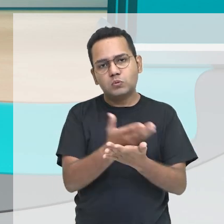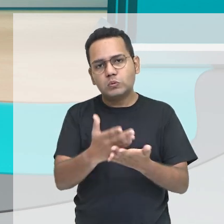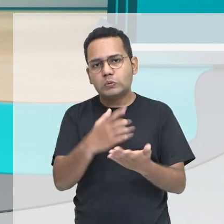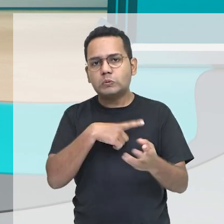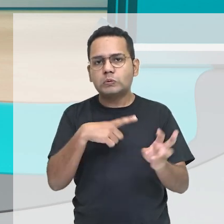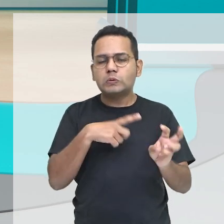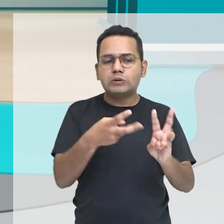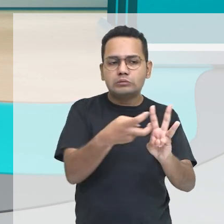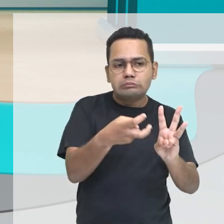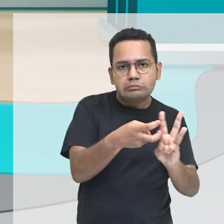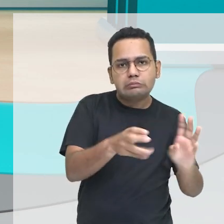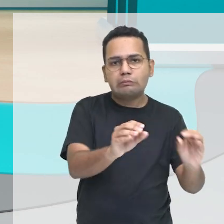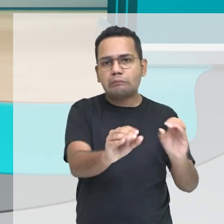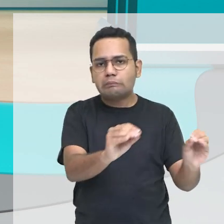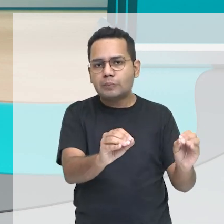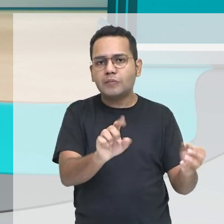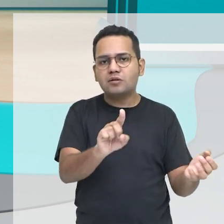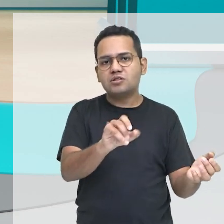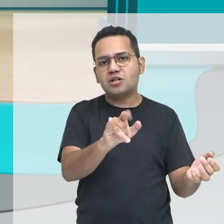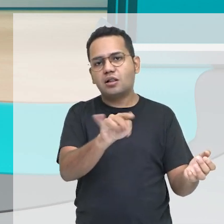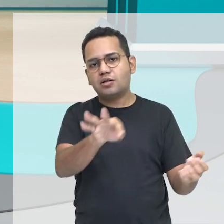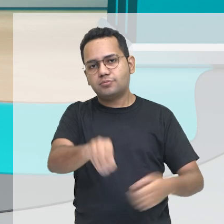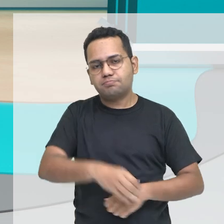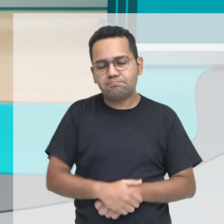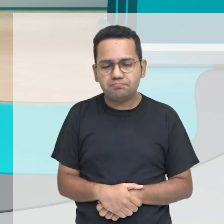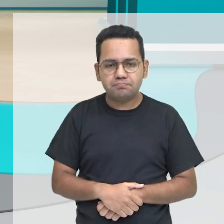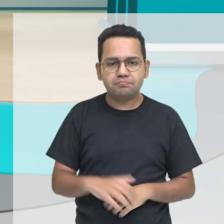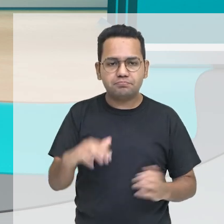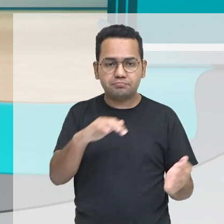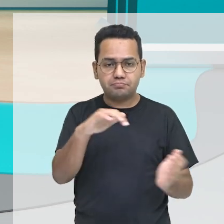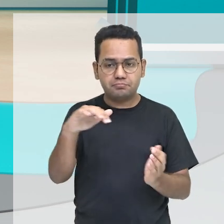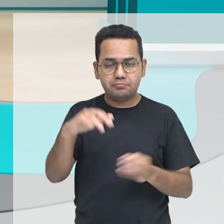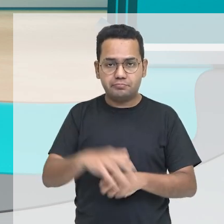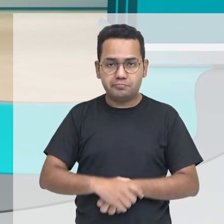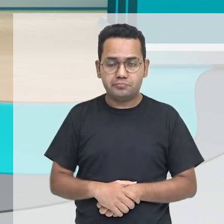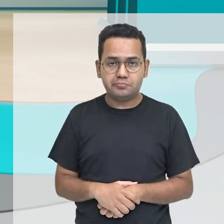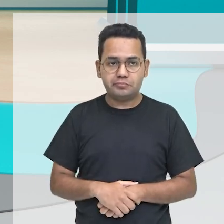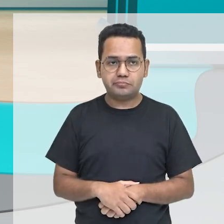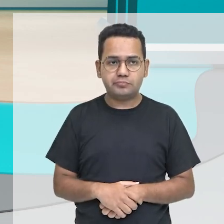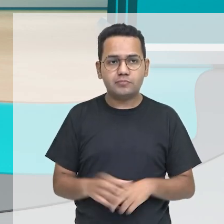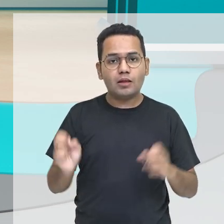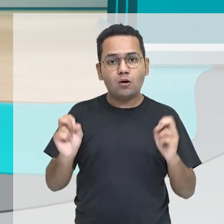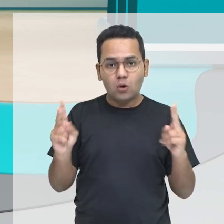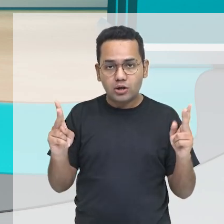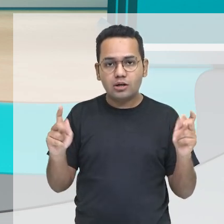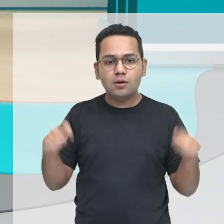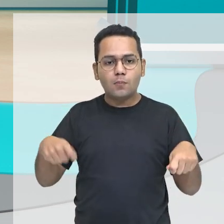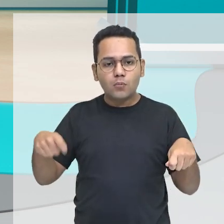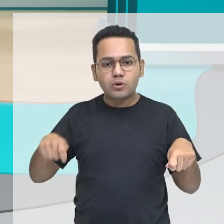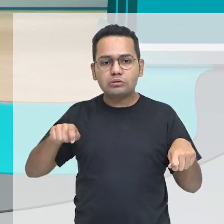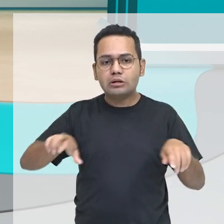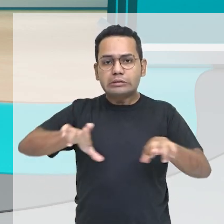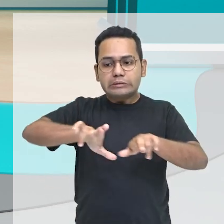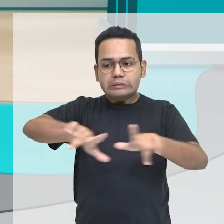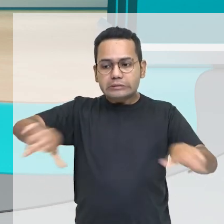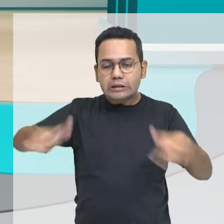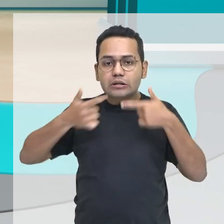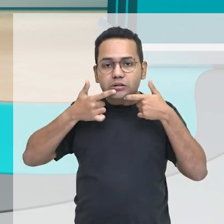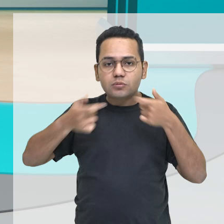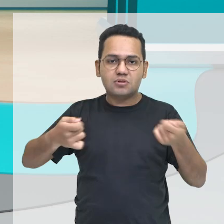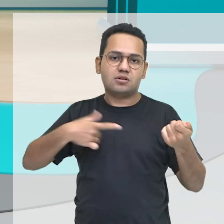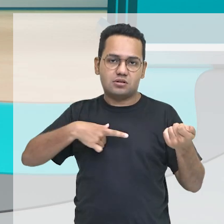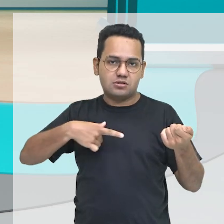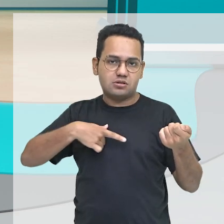com isso, eles podem garantir essa diversidade linguística e